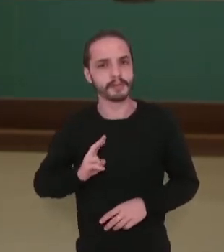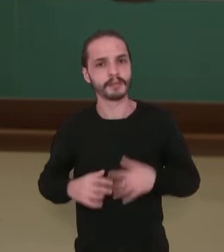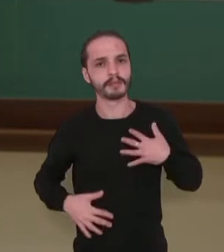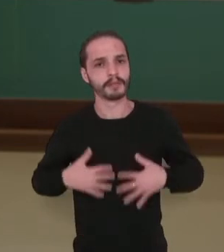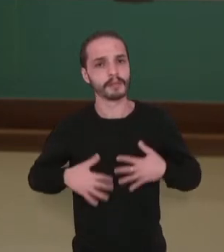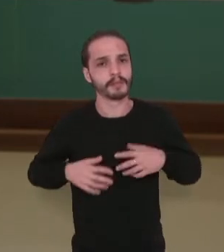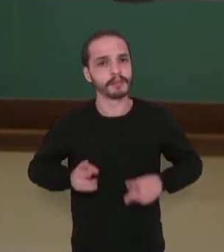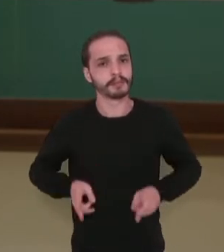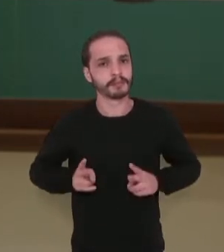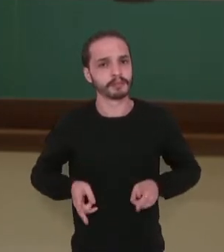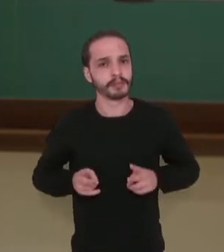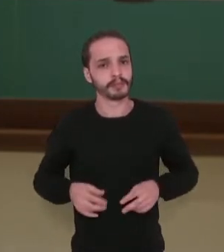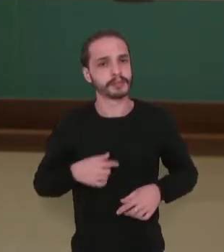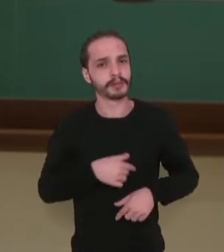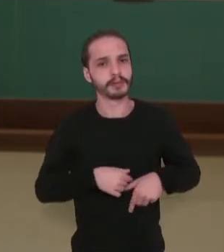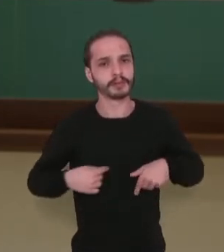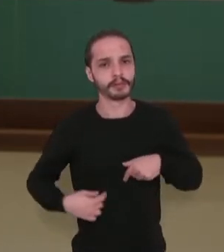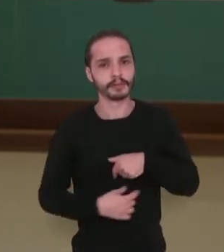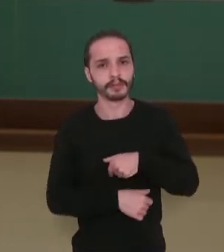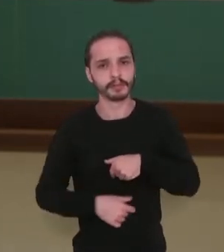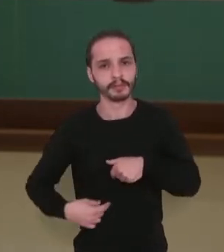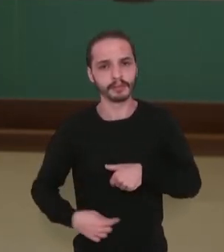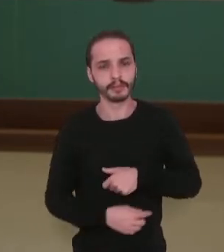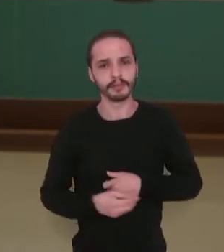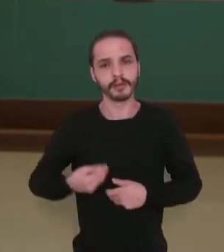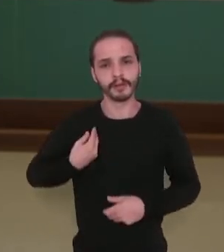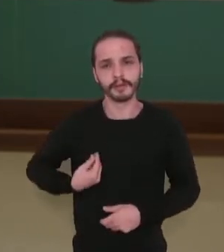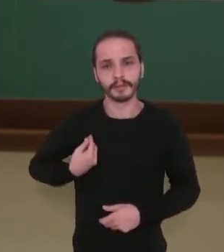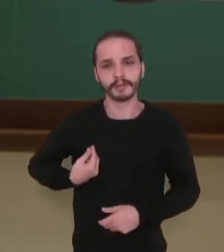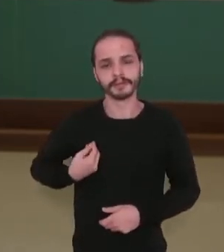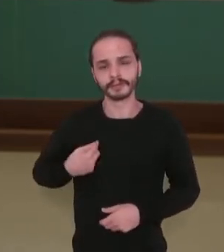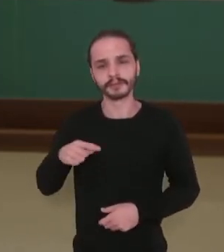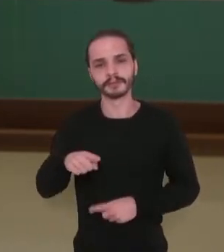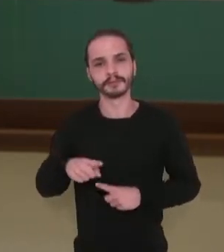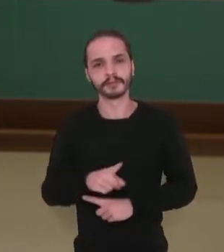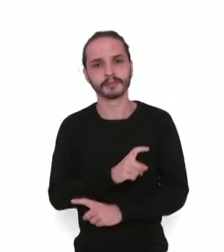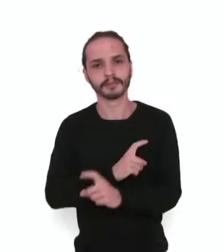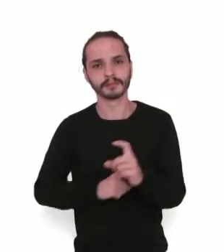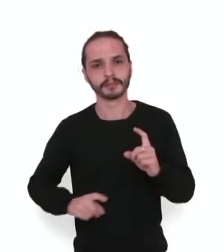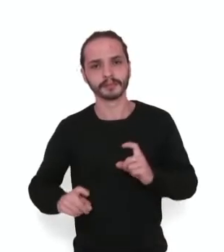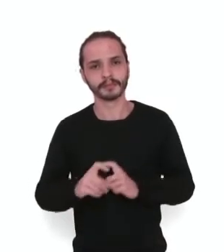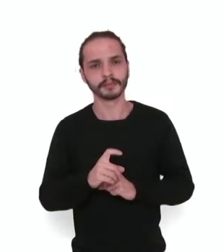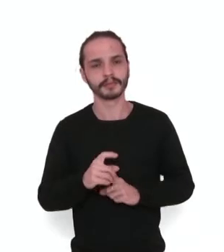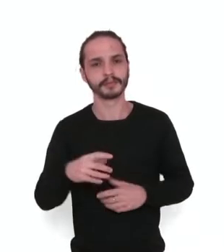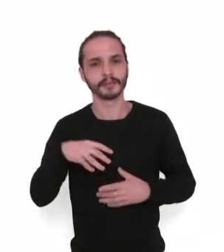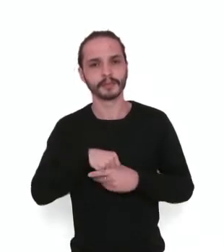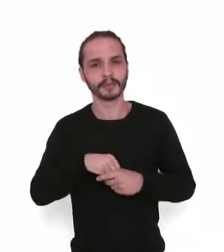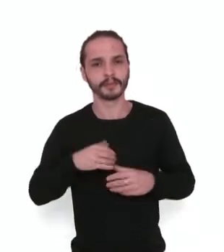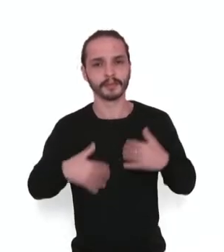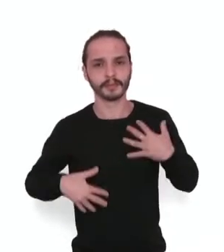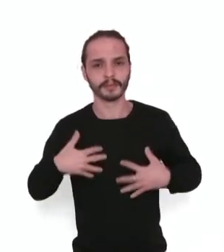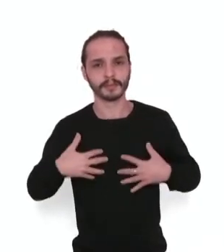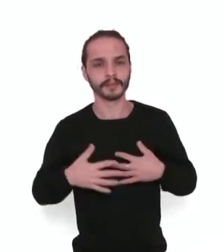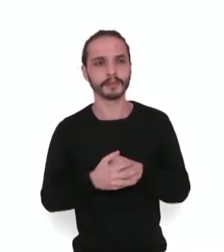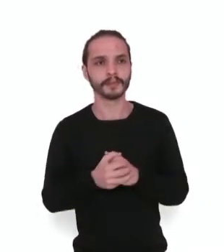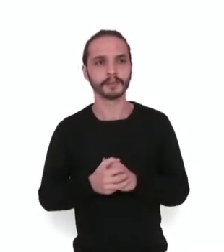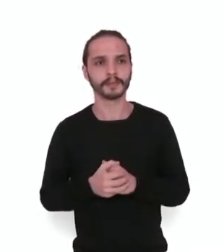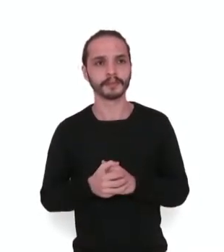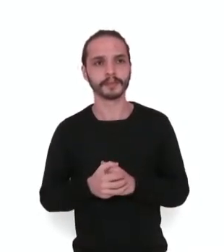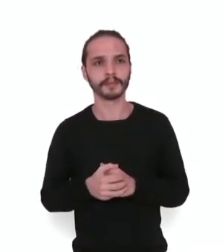a Escherichia coli, ela está presente então no intestino grosso, no nosso corpo. Uma